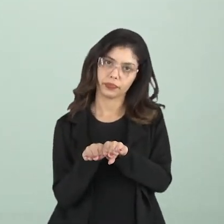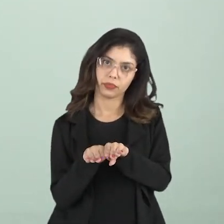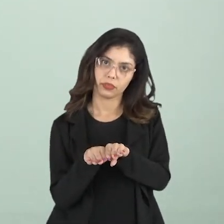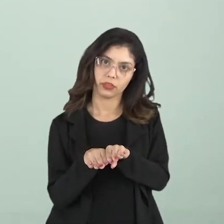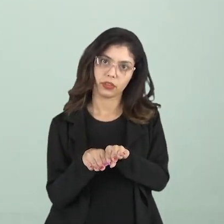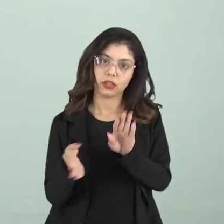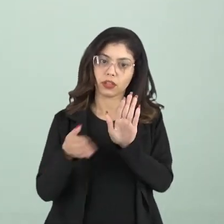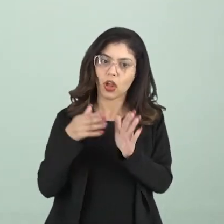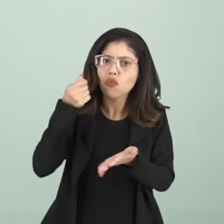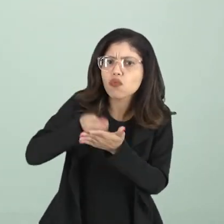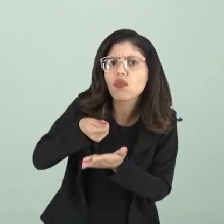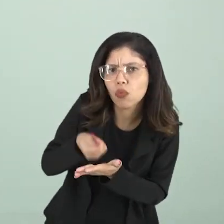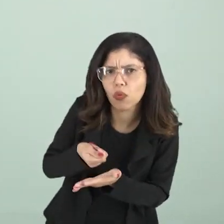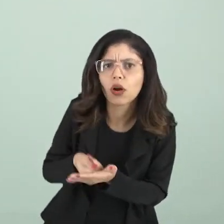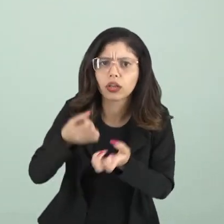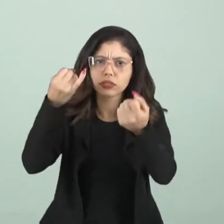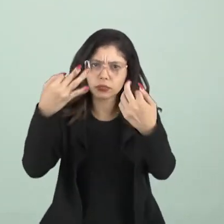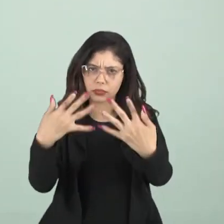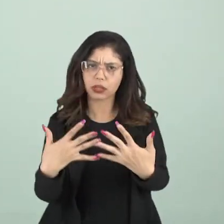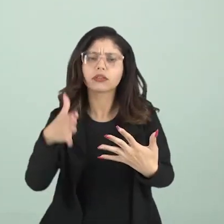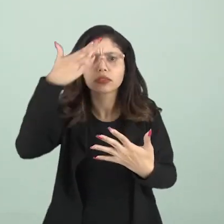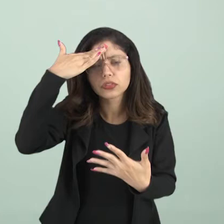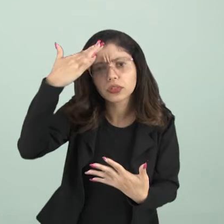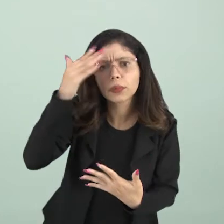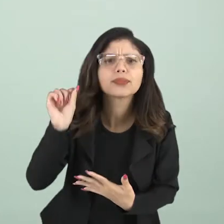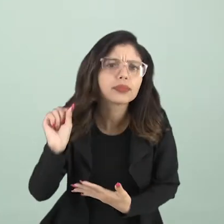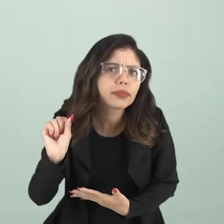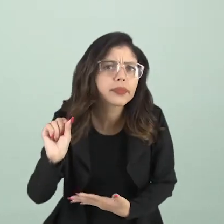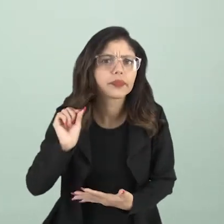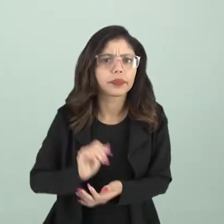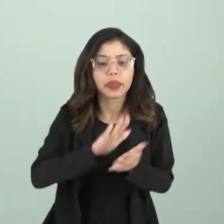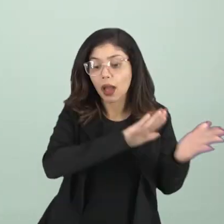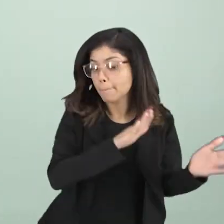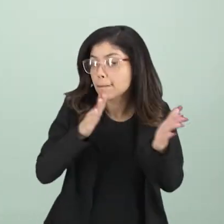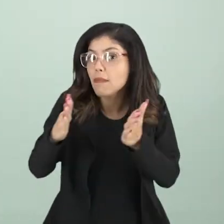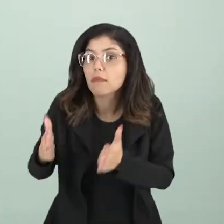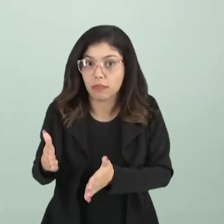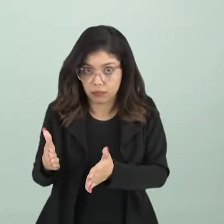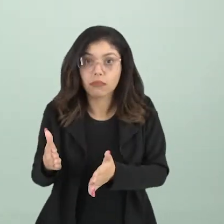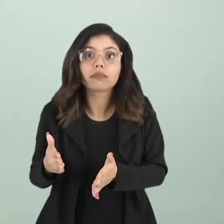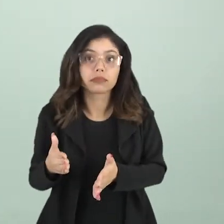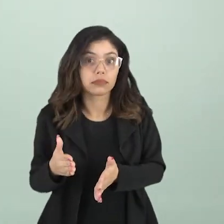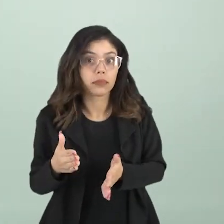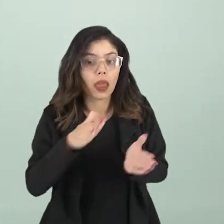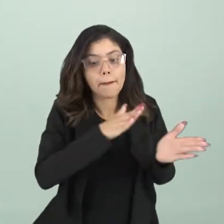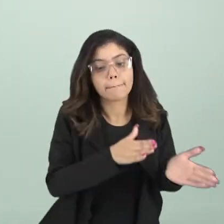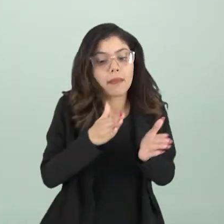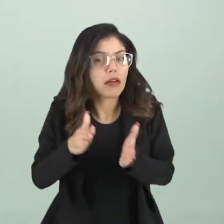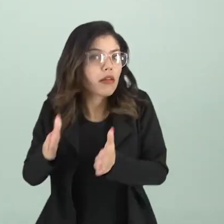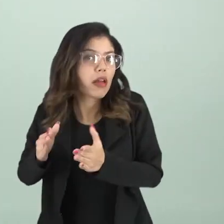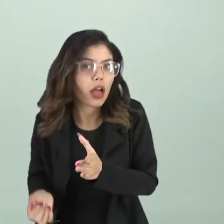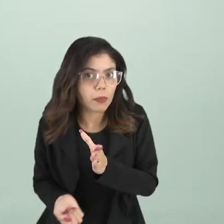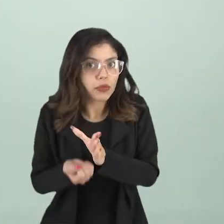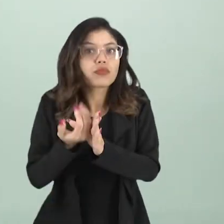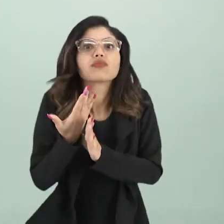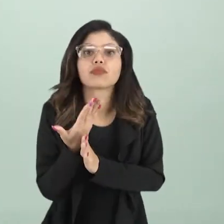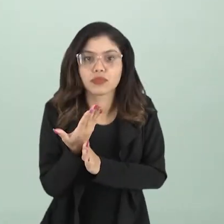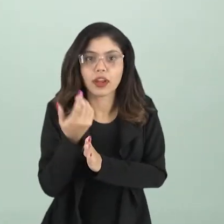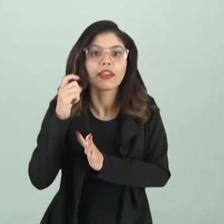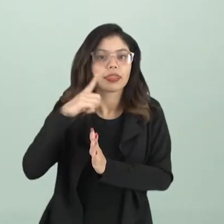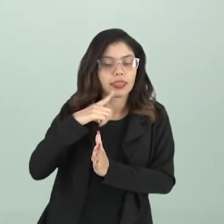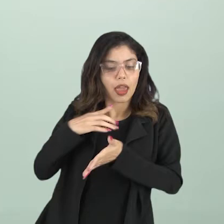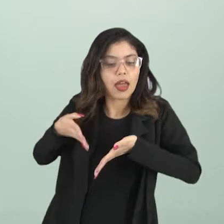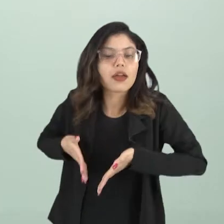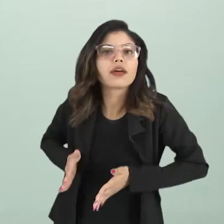nos reforça aquele entendimento de que, a partir do momento que nós passamos a existir, que se